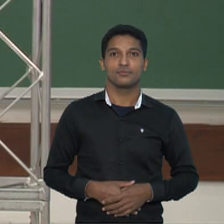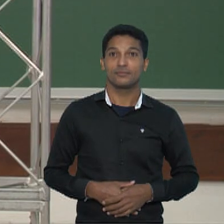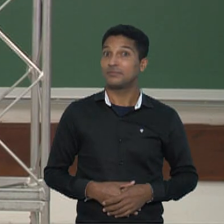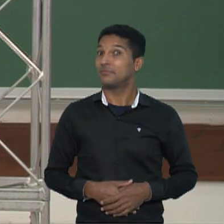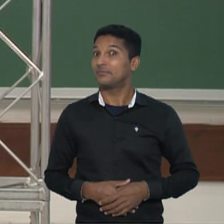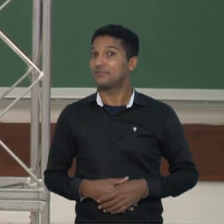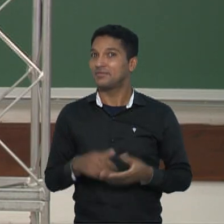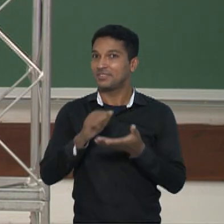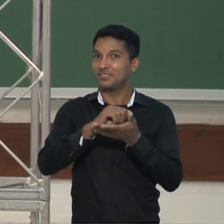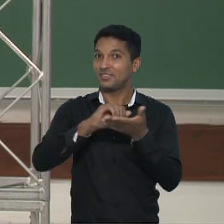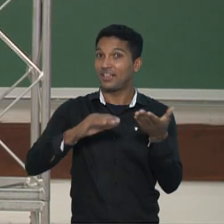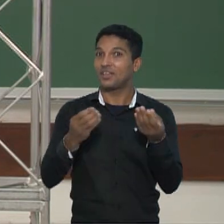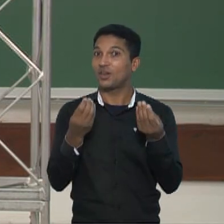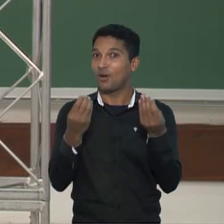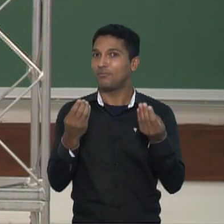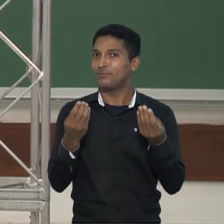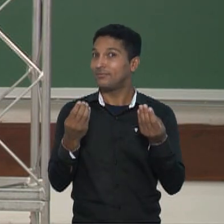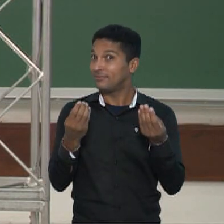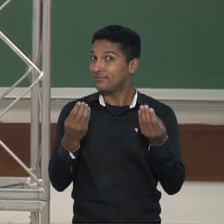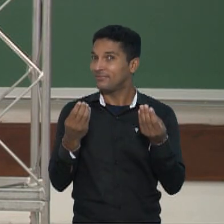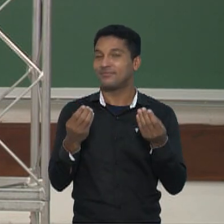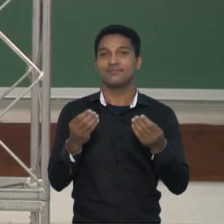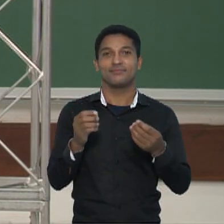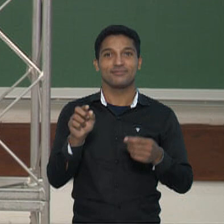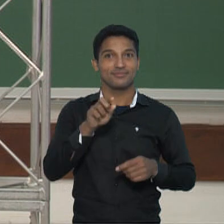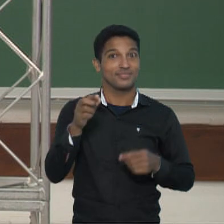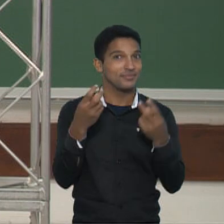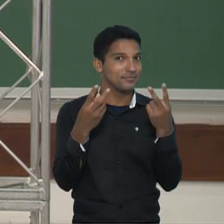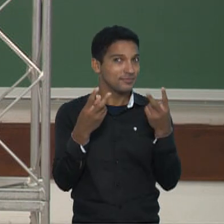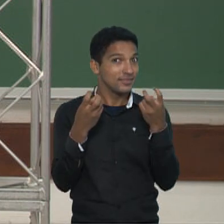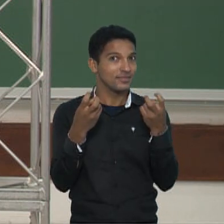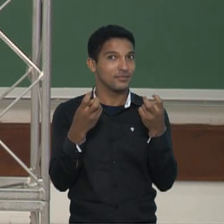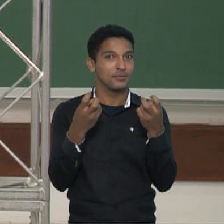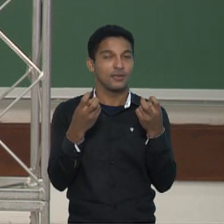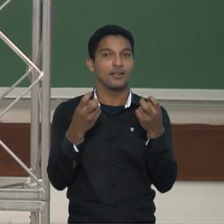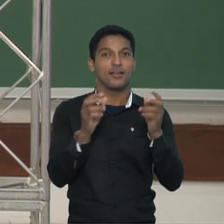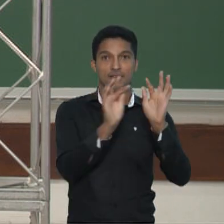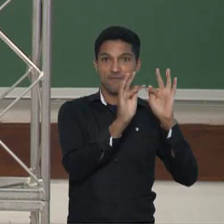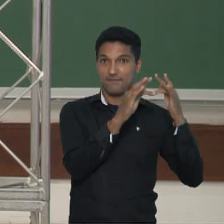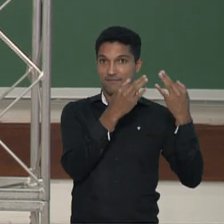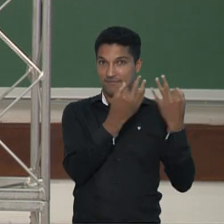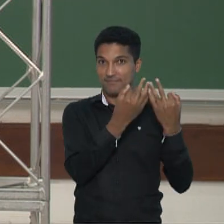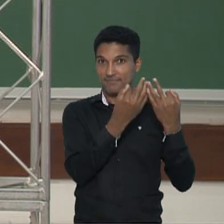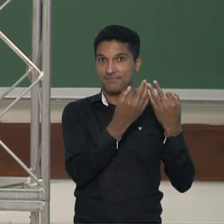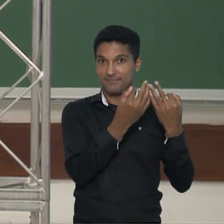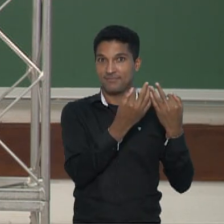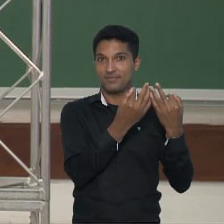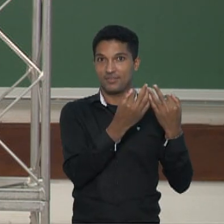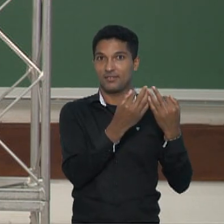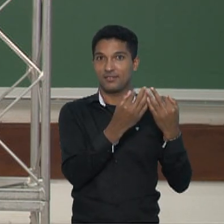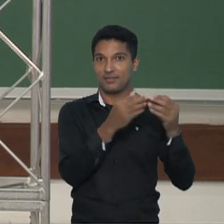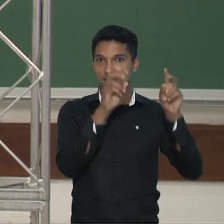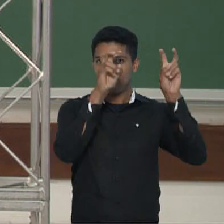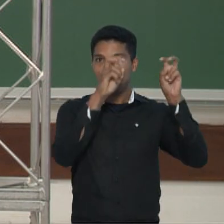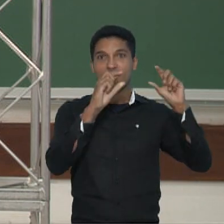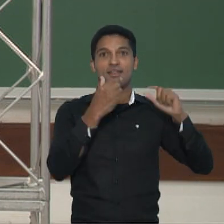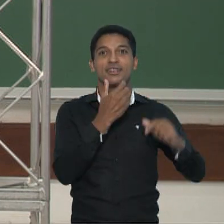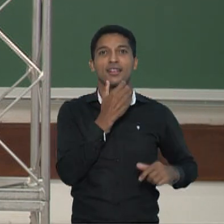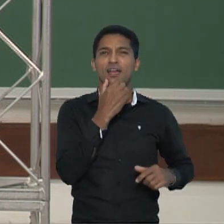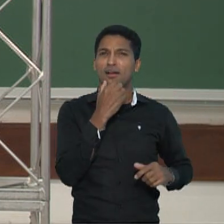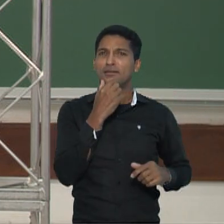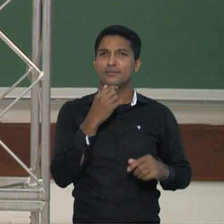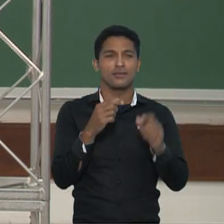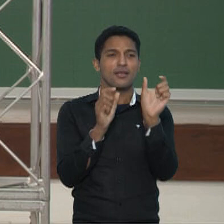Como foi fazer esse exercício? Perceberam que esses family members, a gente também só colocou o